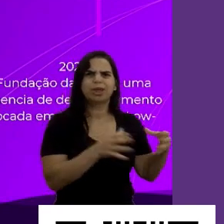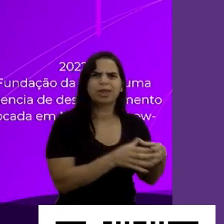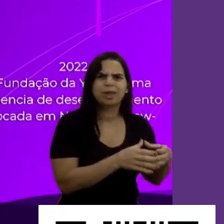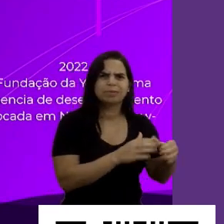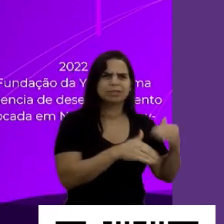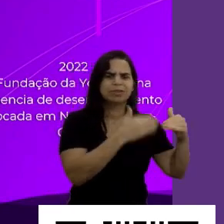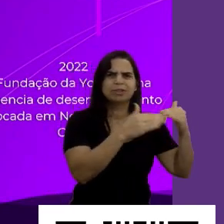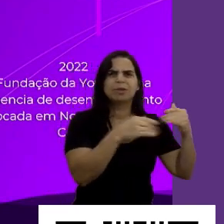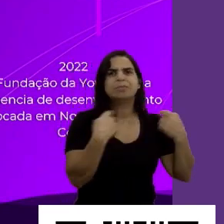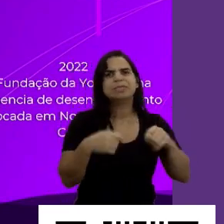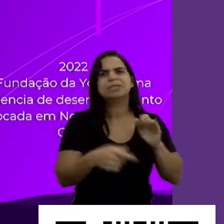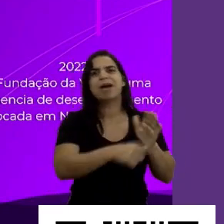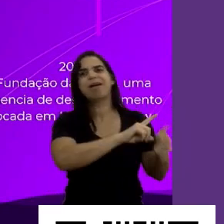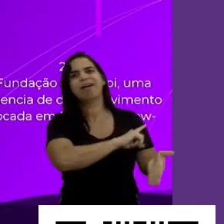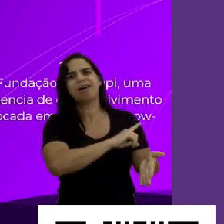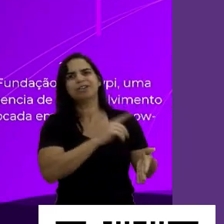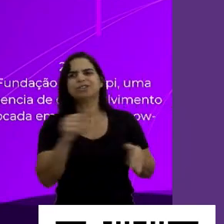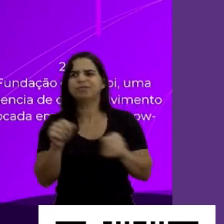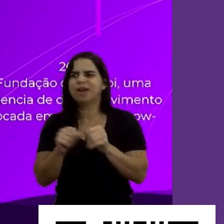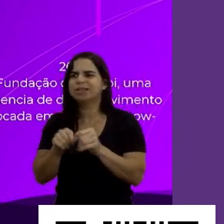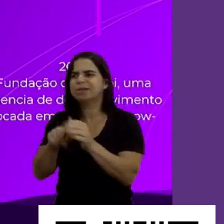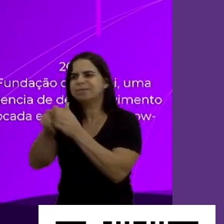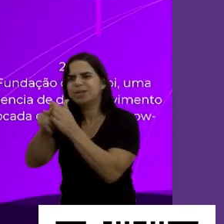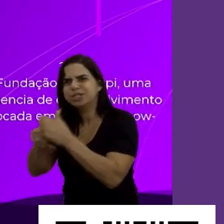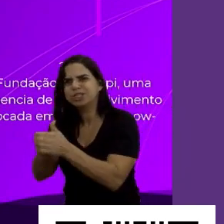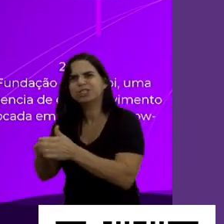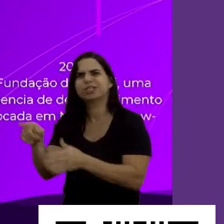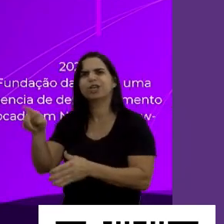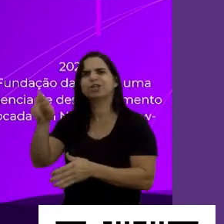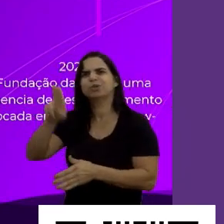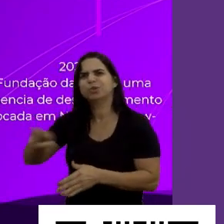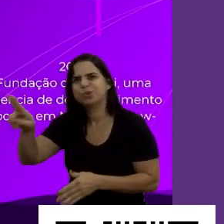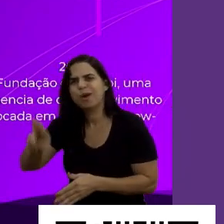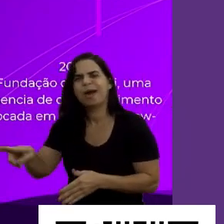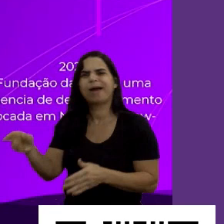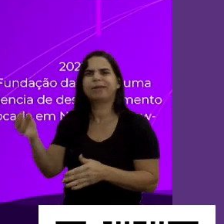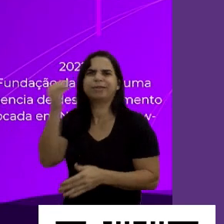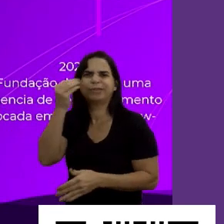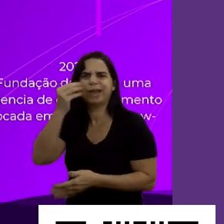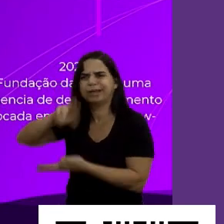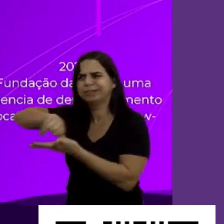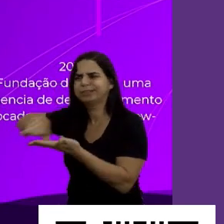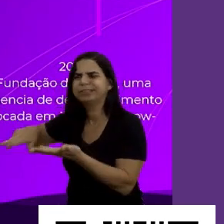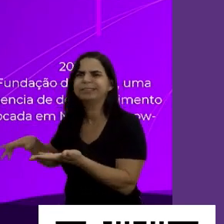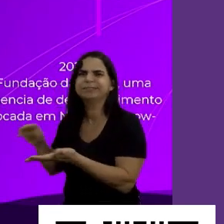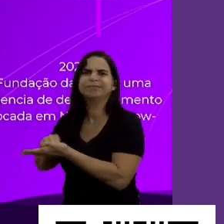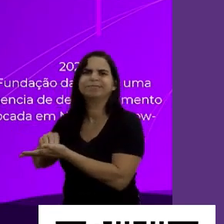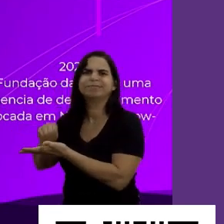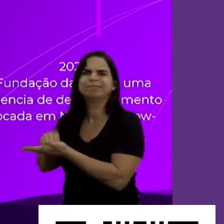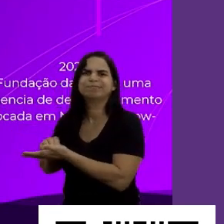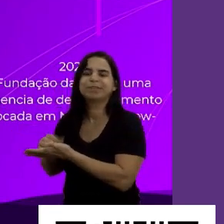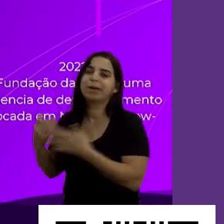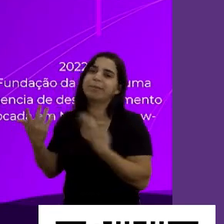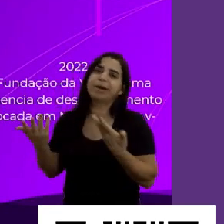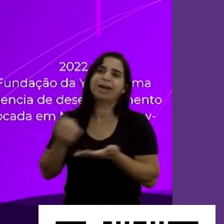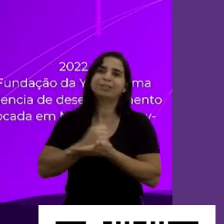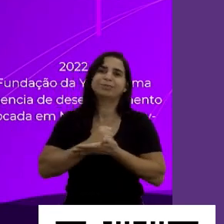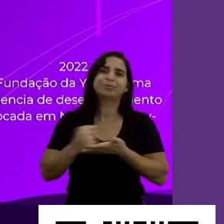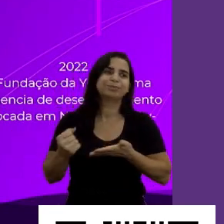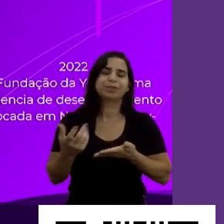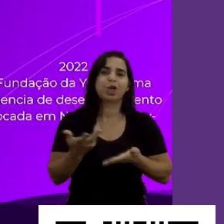fazer várias validações teste pesquisa de usuário entre outras coisas mas como a gente já tava com contrato